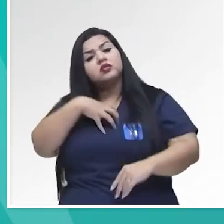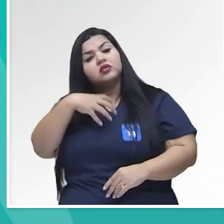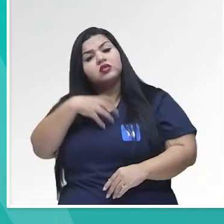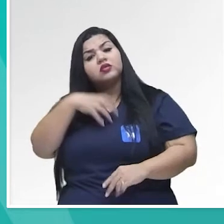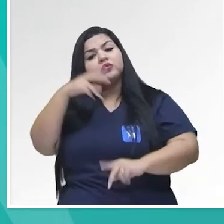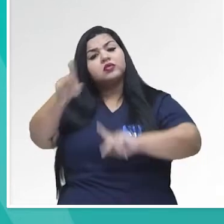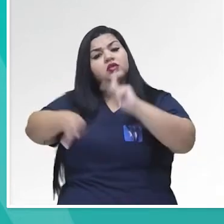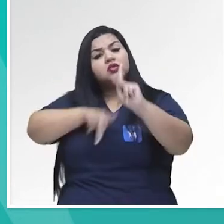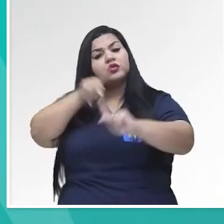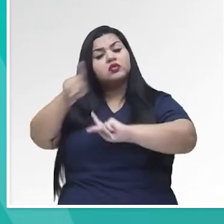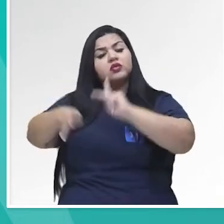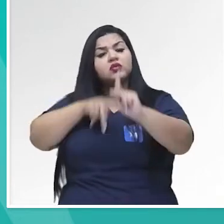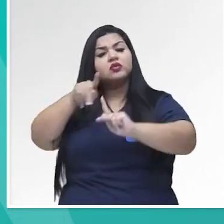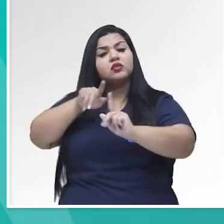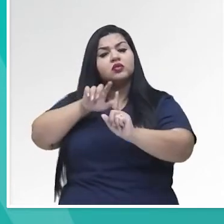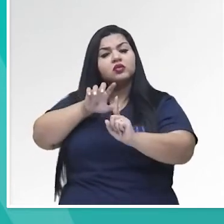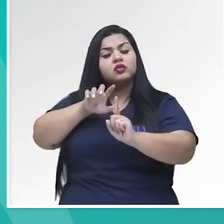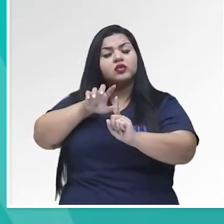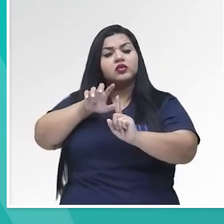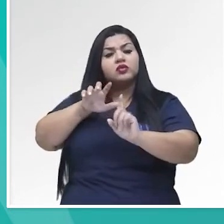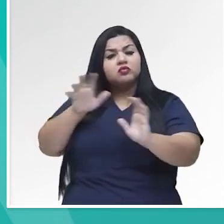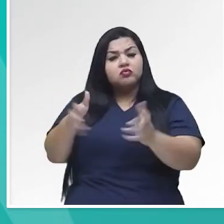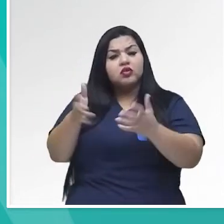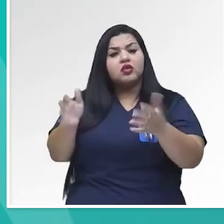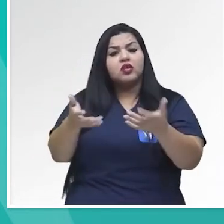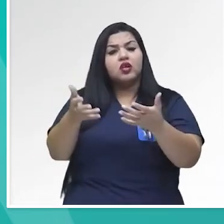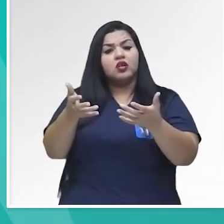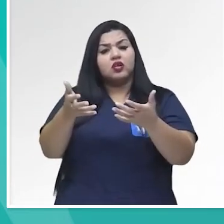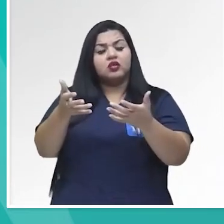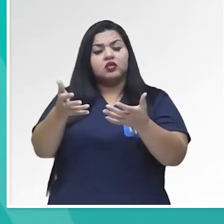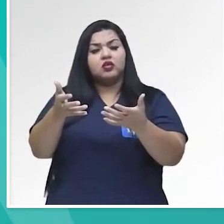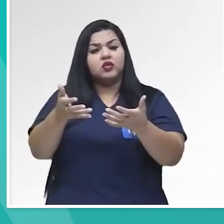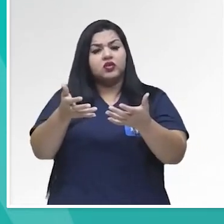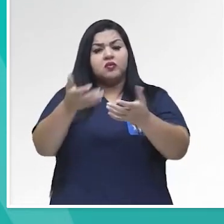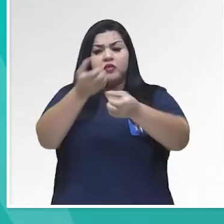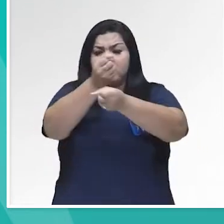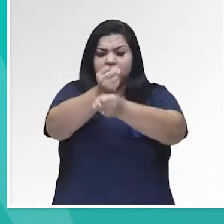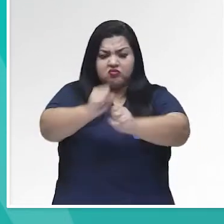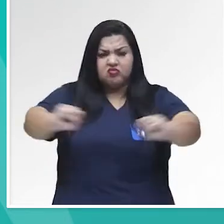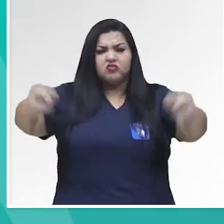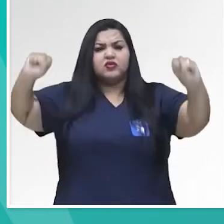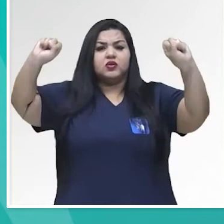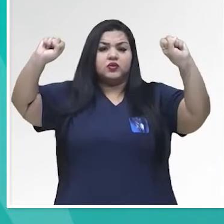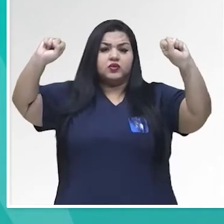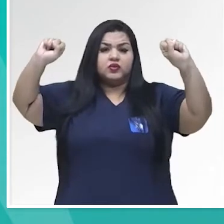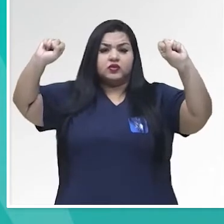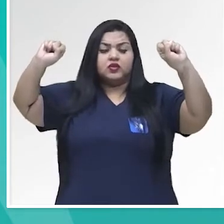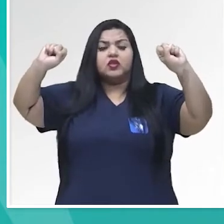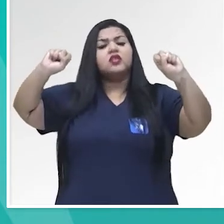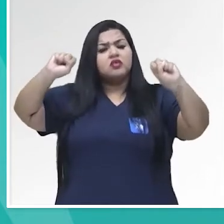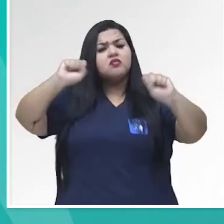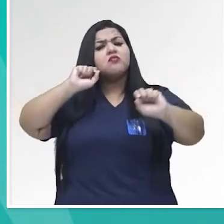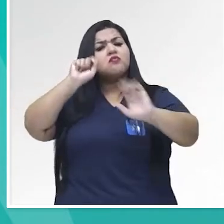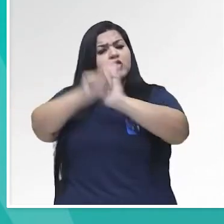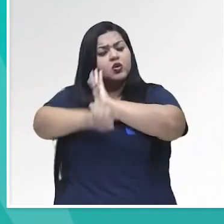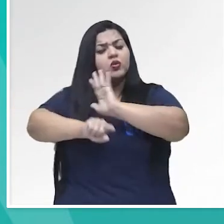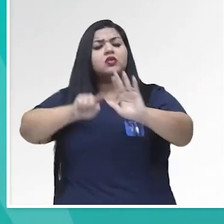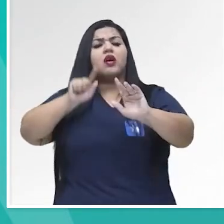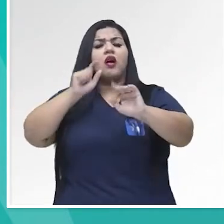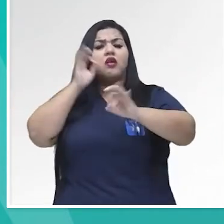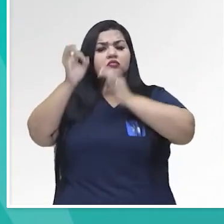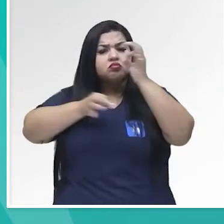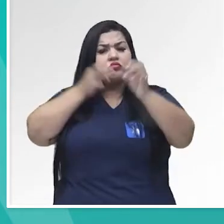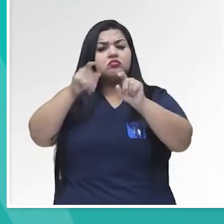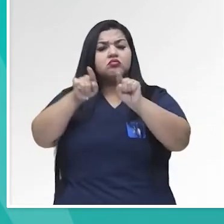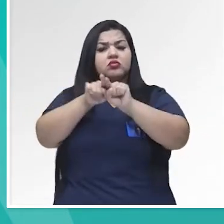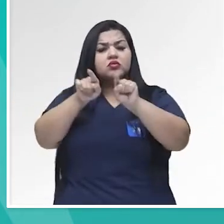pessoas se mobilizam para quebrar esse tipo de coisa e questionar também, né? Não é à toa que, por exemplo,